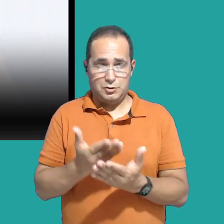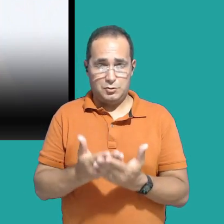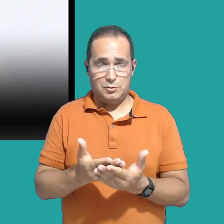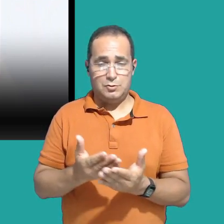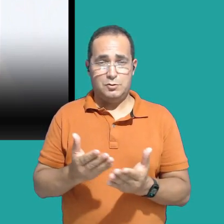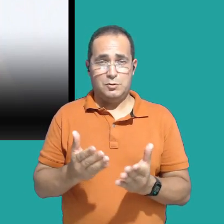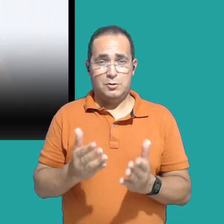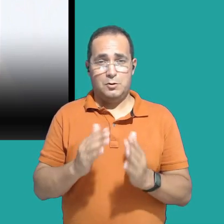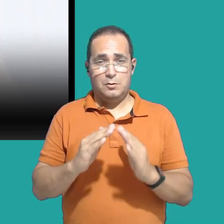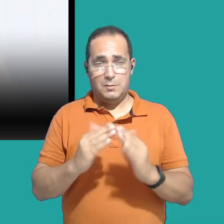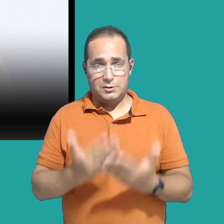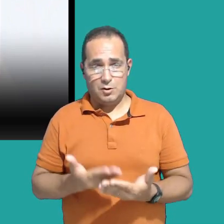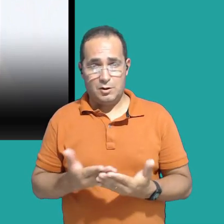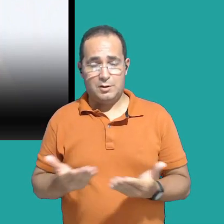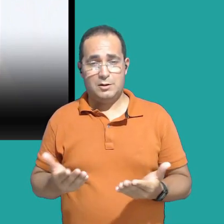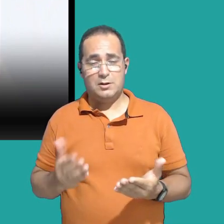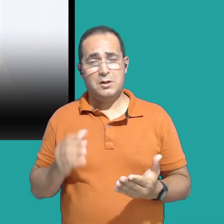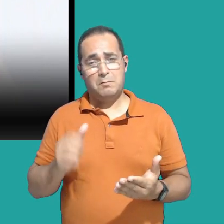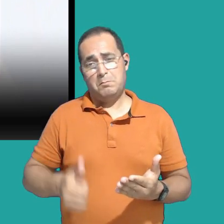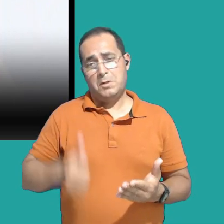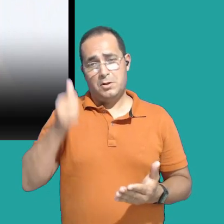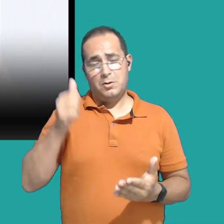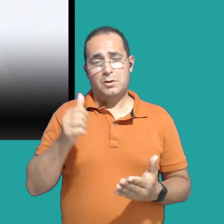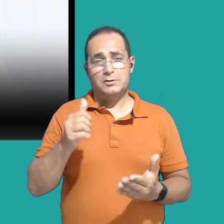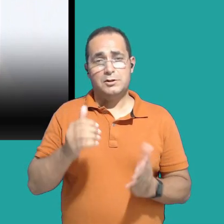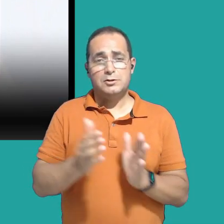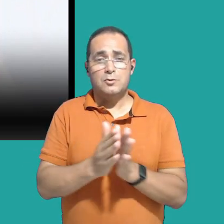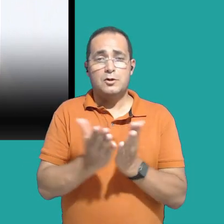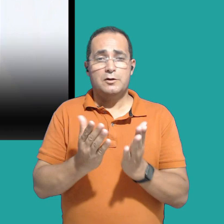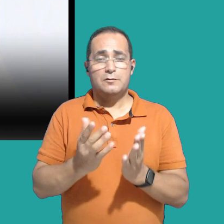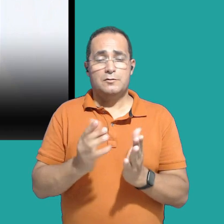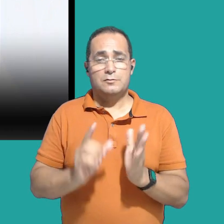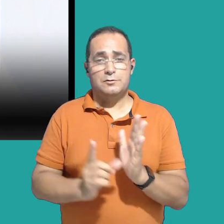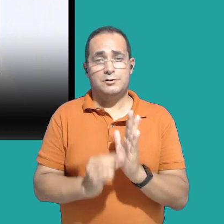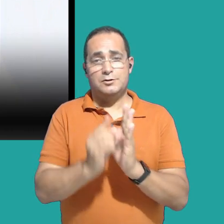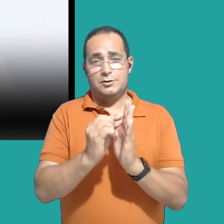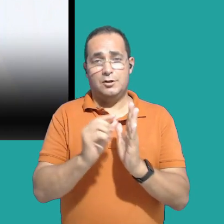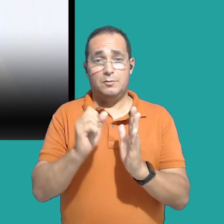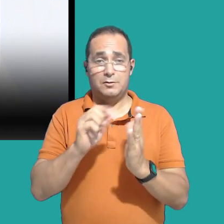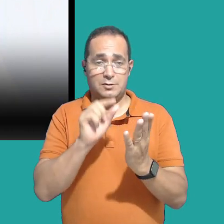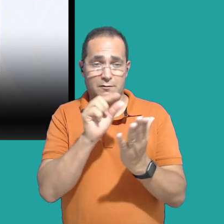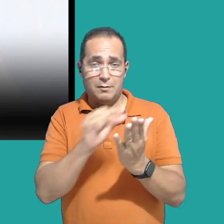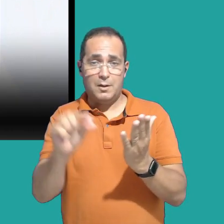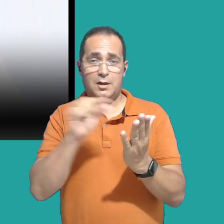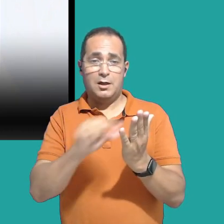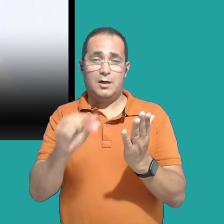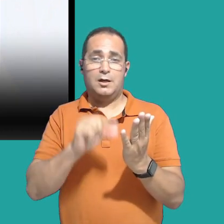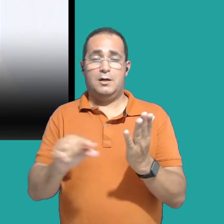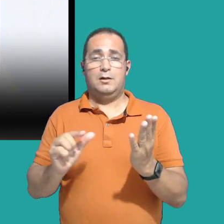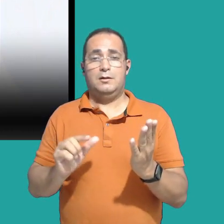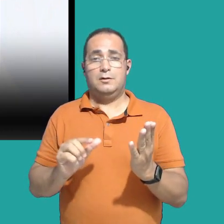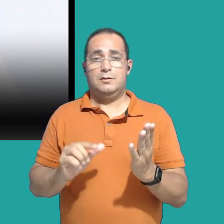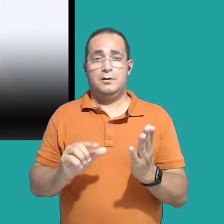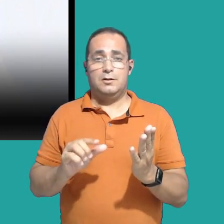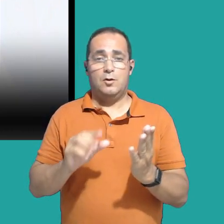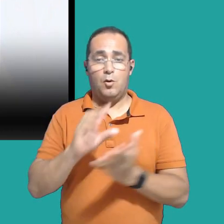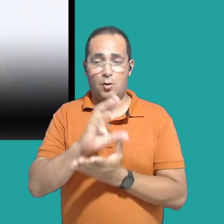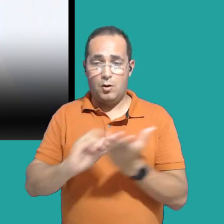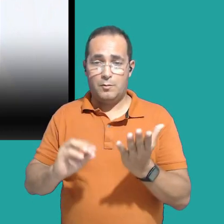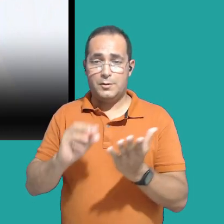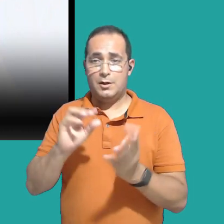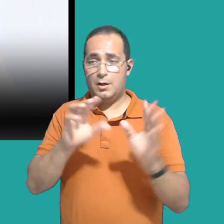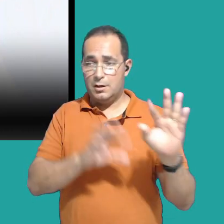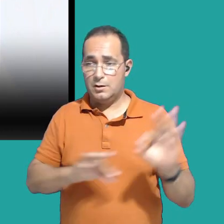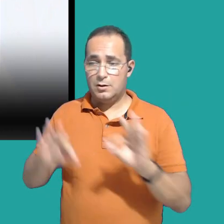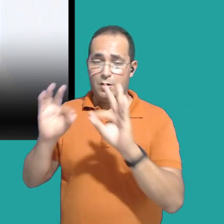se for, por exemplo, para estudo, numa escola, é melhor que seja um livro digital, porque a pessoa vai poder marcar melhor,